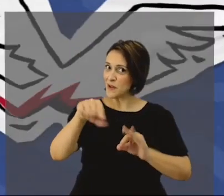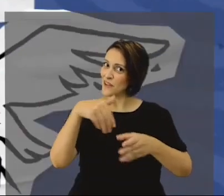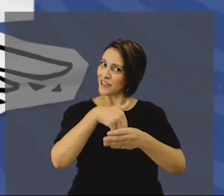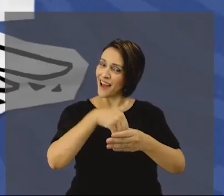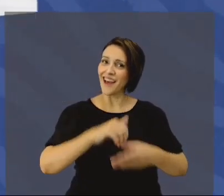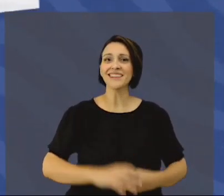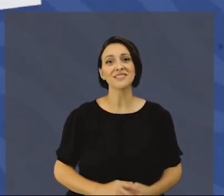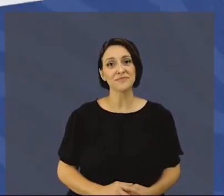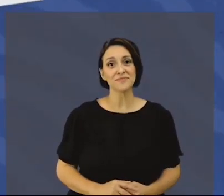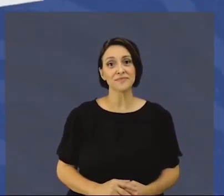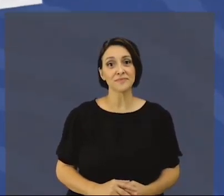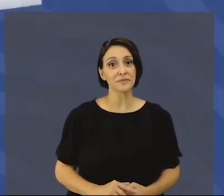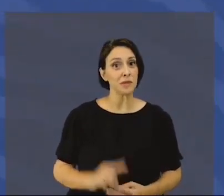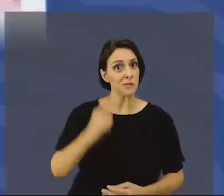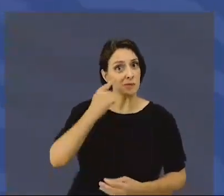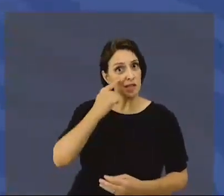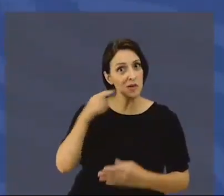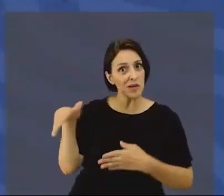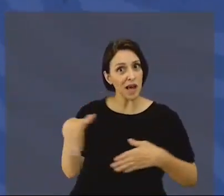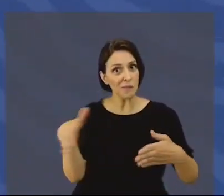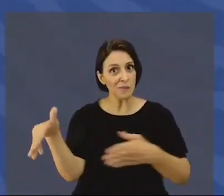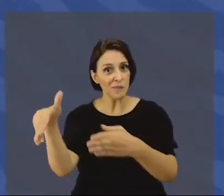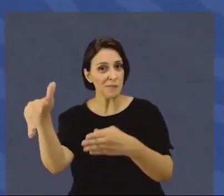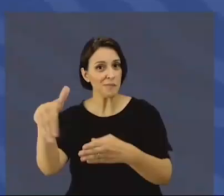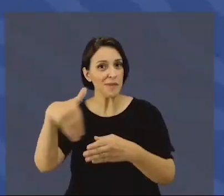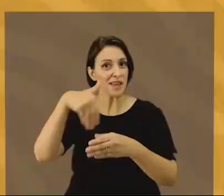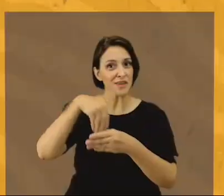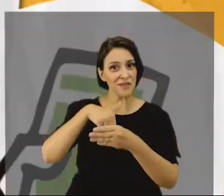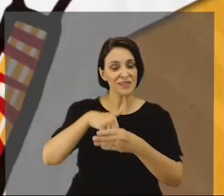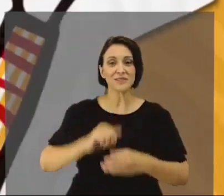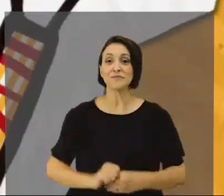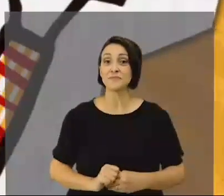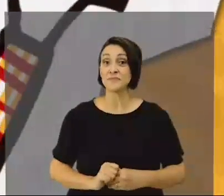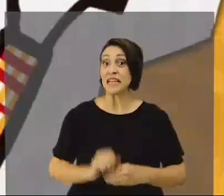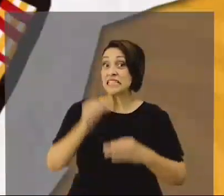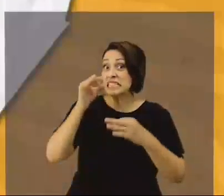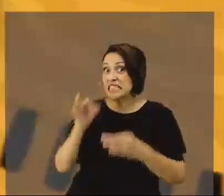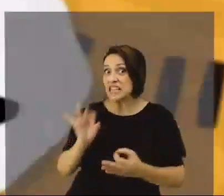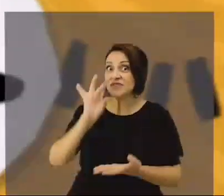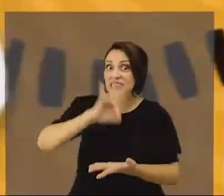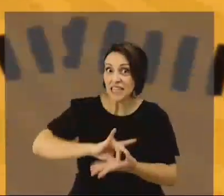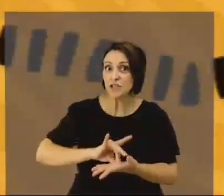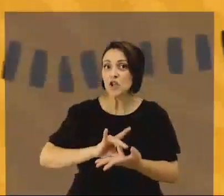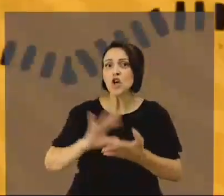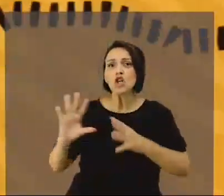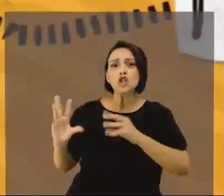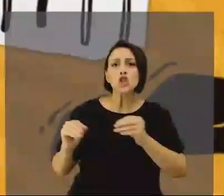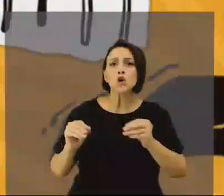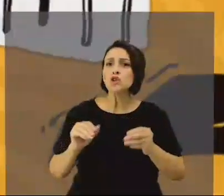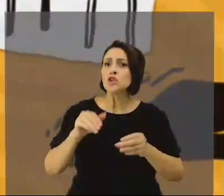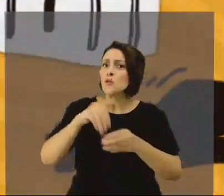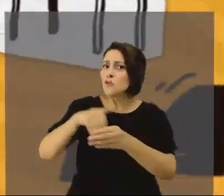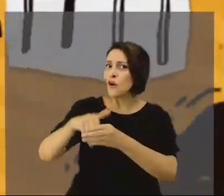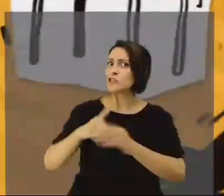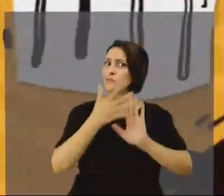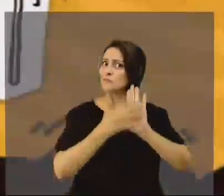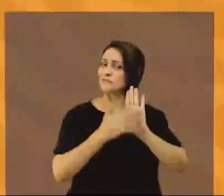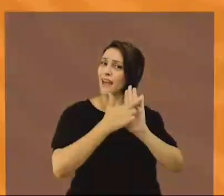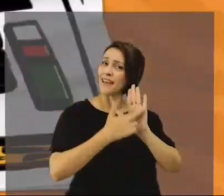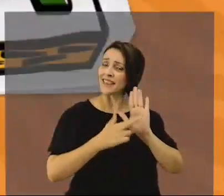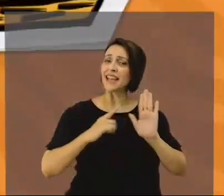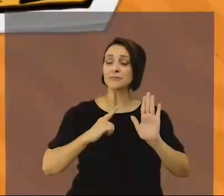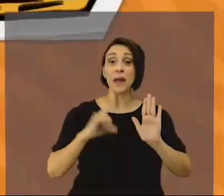Se apronte para votar. Caminho do voto. Para ser certo e verdadeiro, todo voto segue um